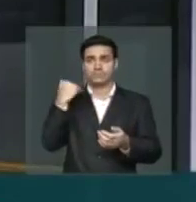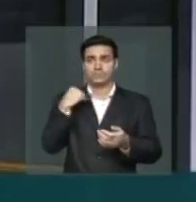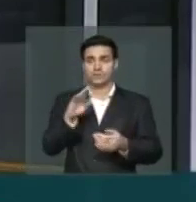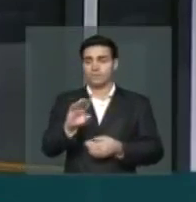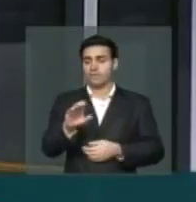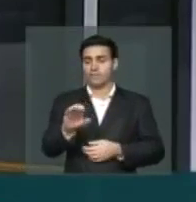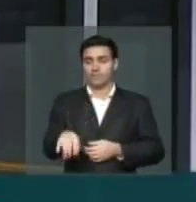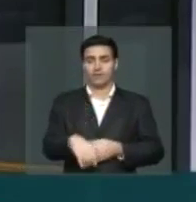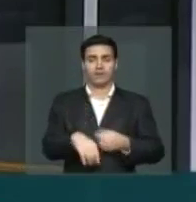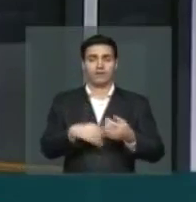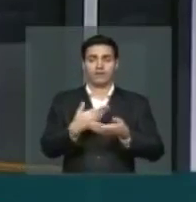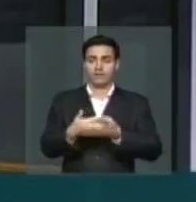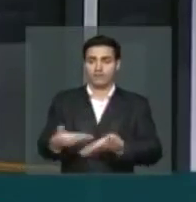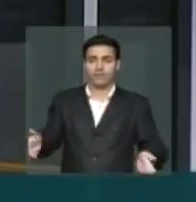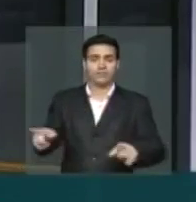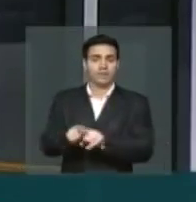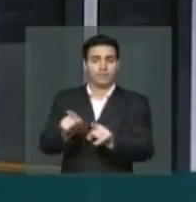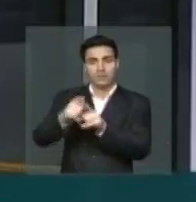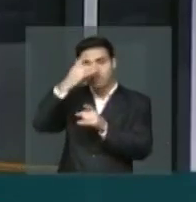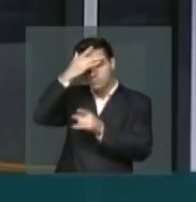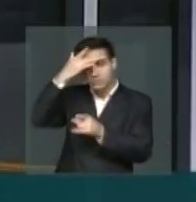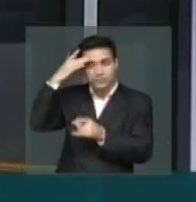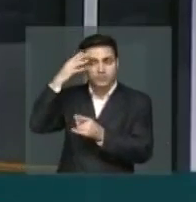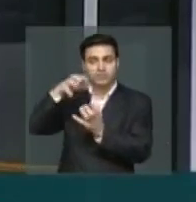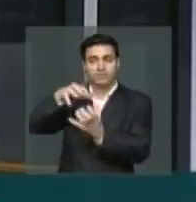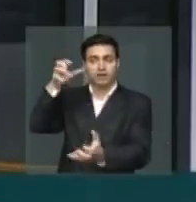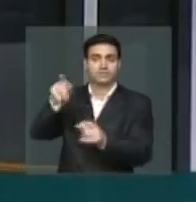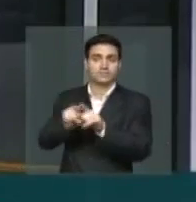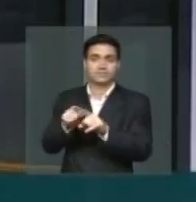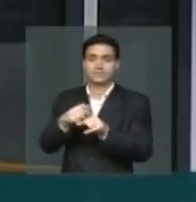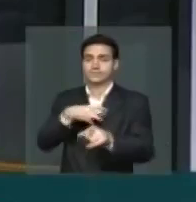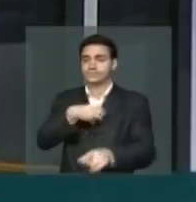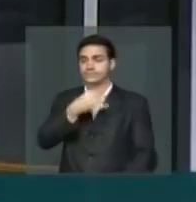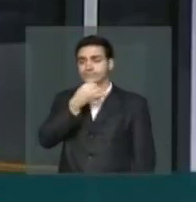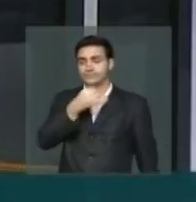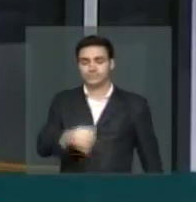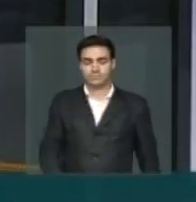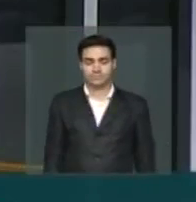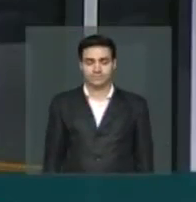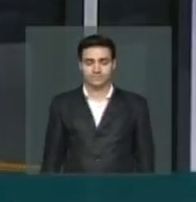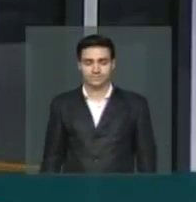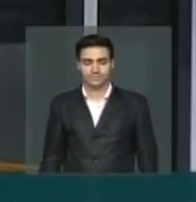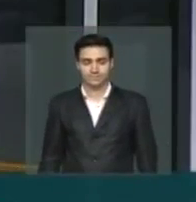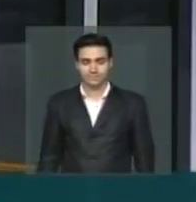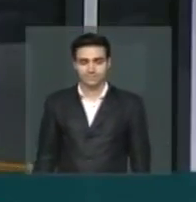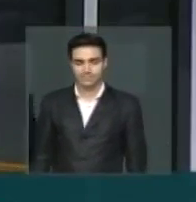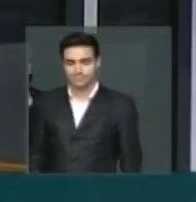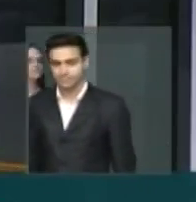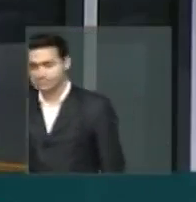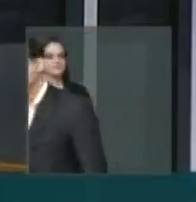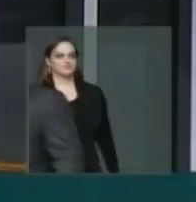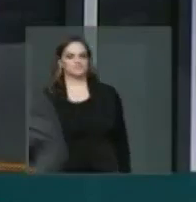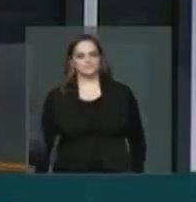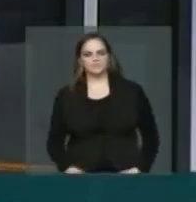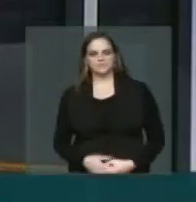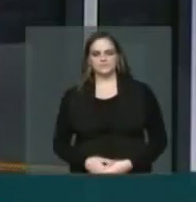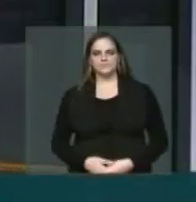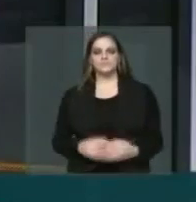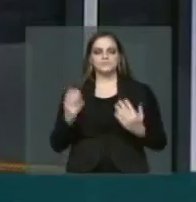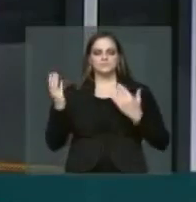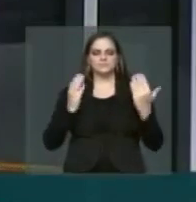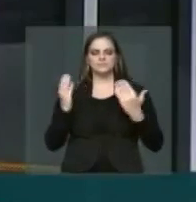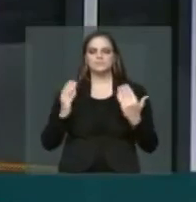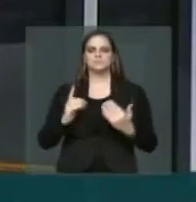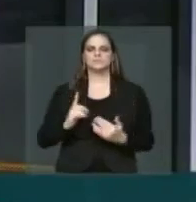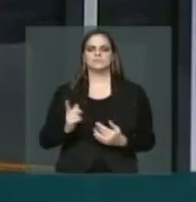a pessoa mais idosa. Eu tenho aqui um quadro comparativo